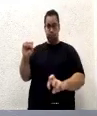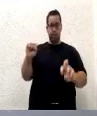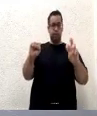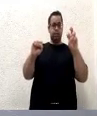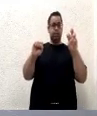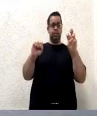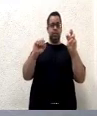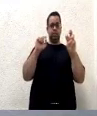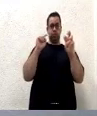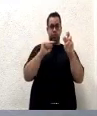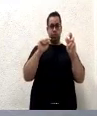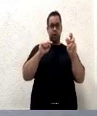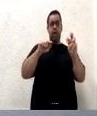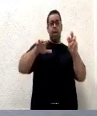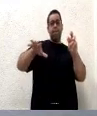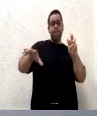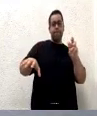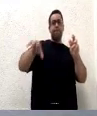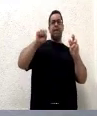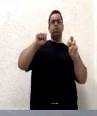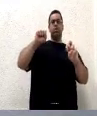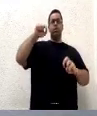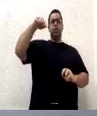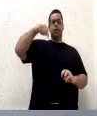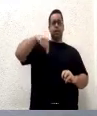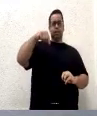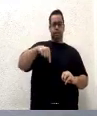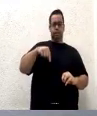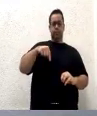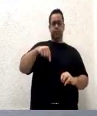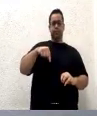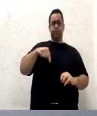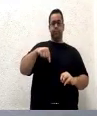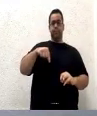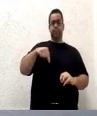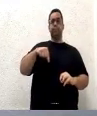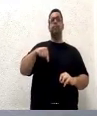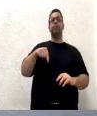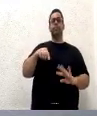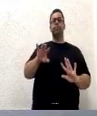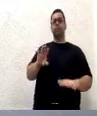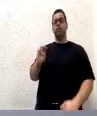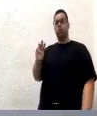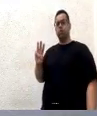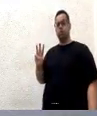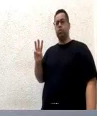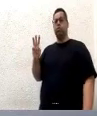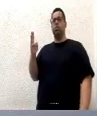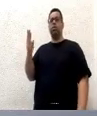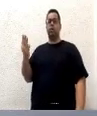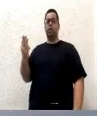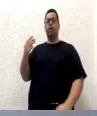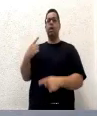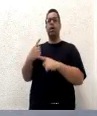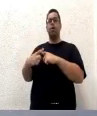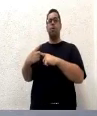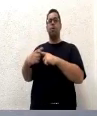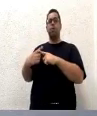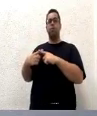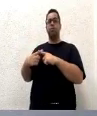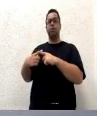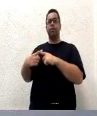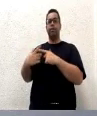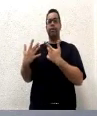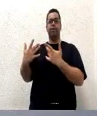município, que não tem informação de que eles saíram para outro lugar, e os outros 3 de pessoas que estavam transitando pelo nosso